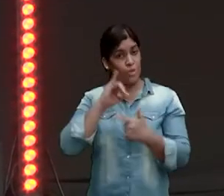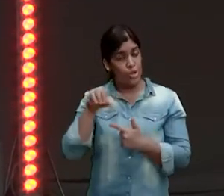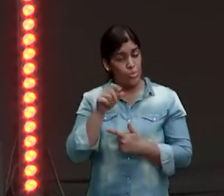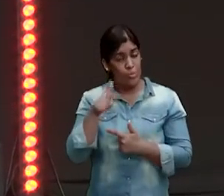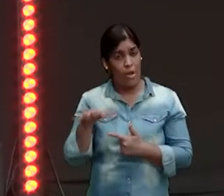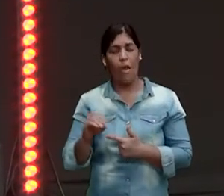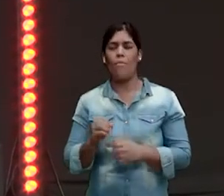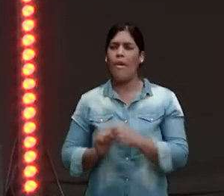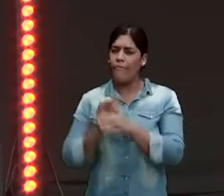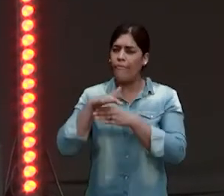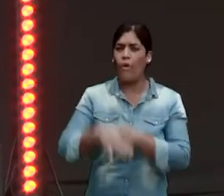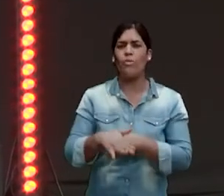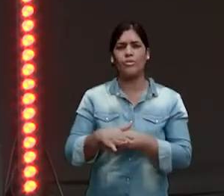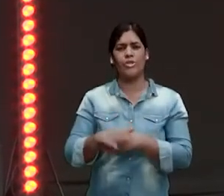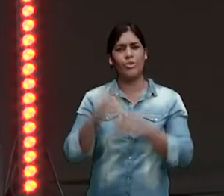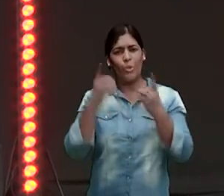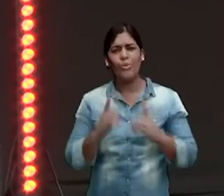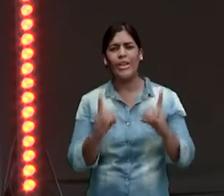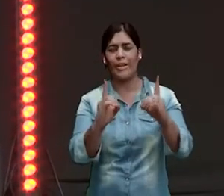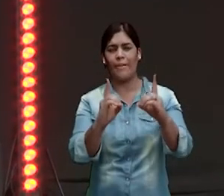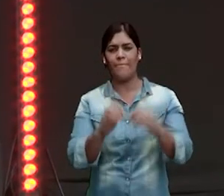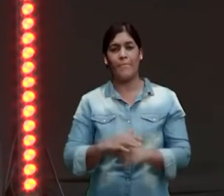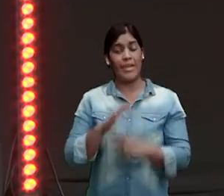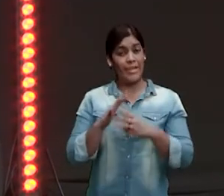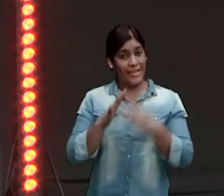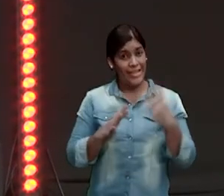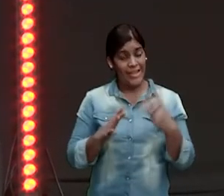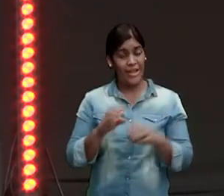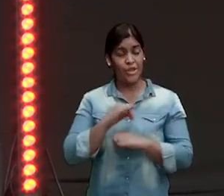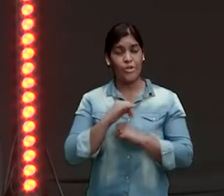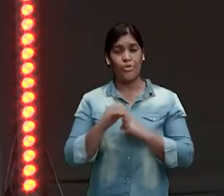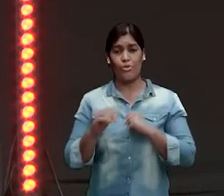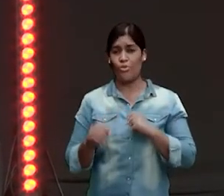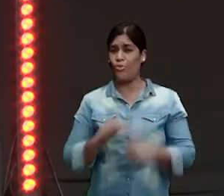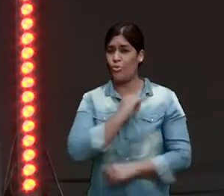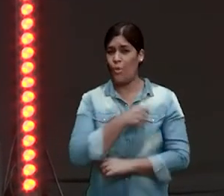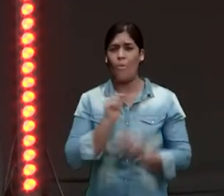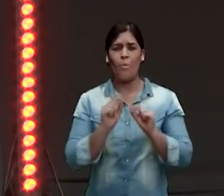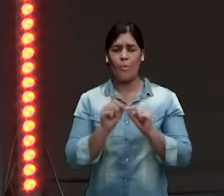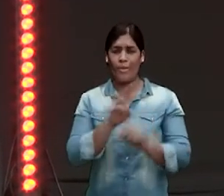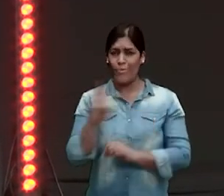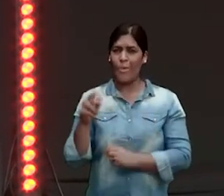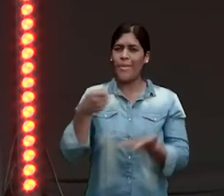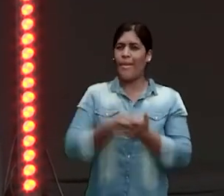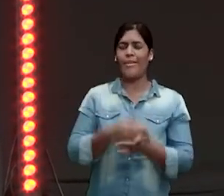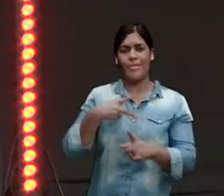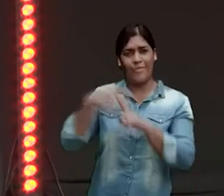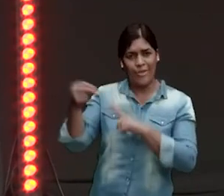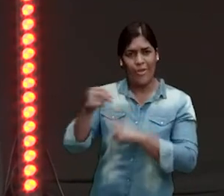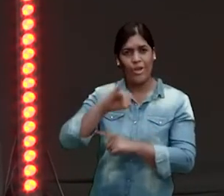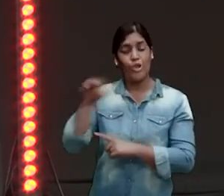João ele é a fonte da verdadeira doutrina frente a senhora João ele é o nome que garante a vitória vem